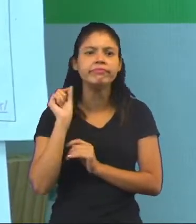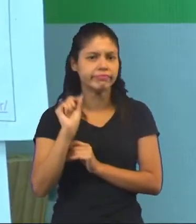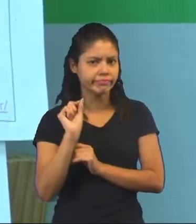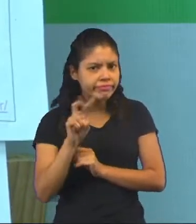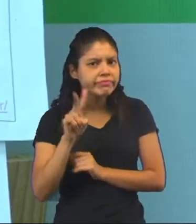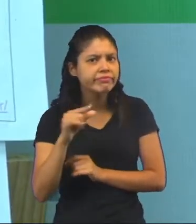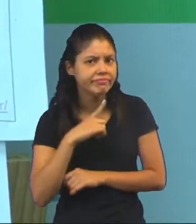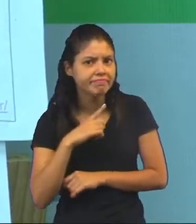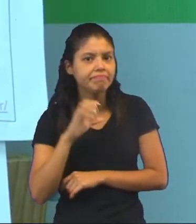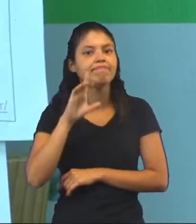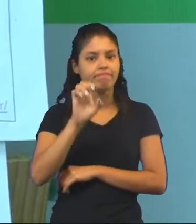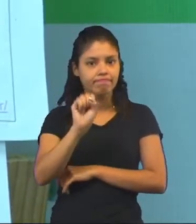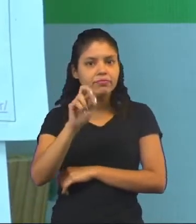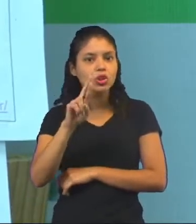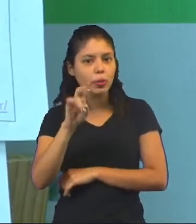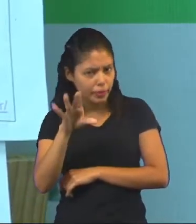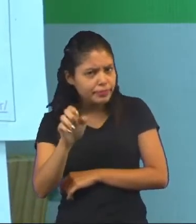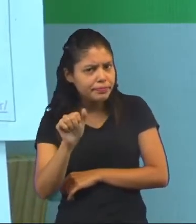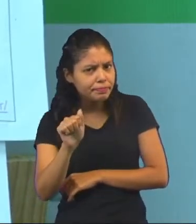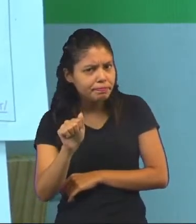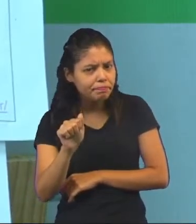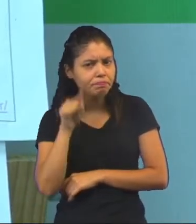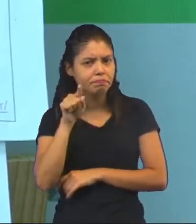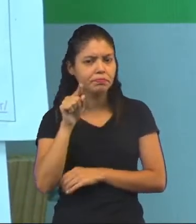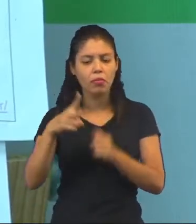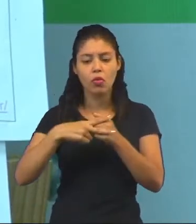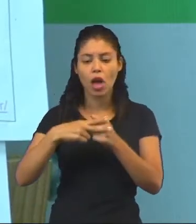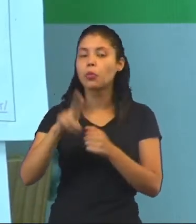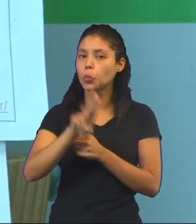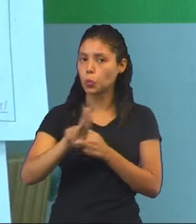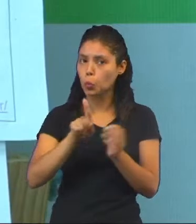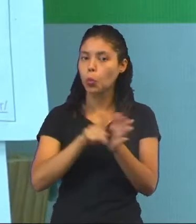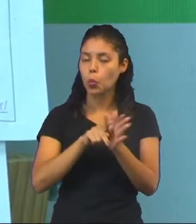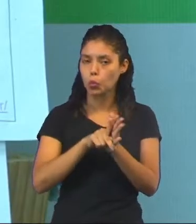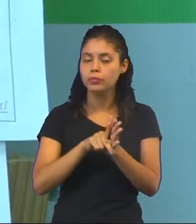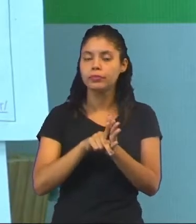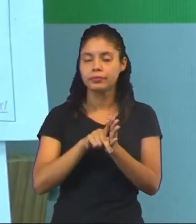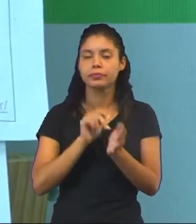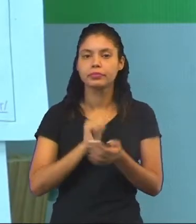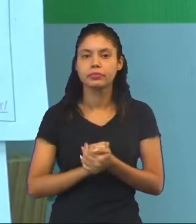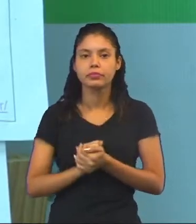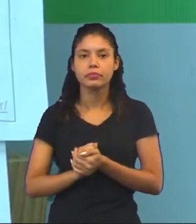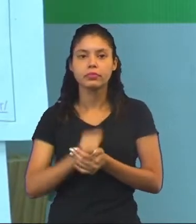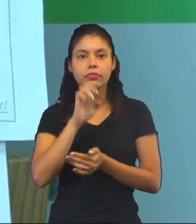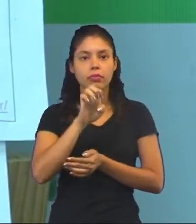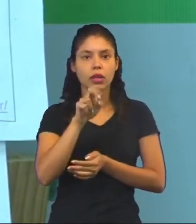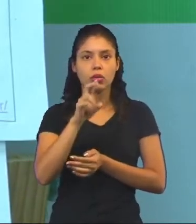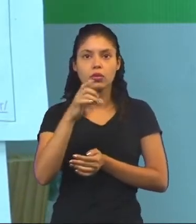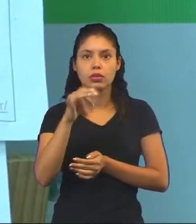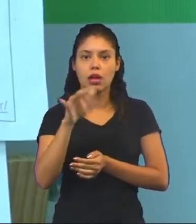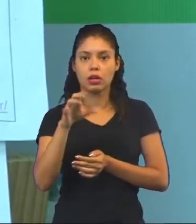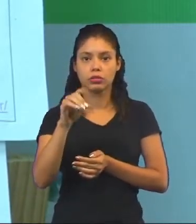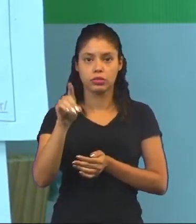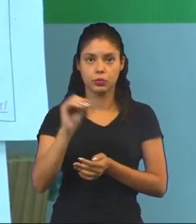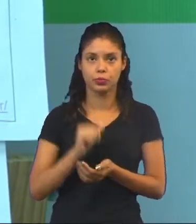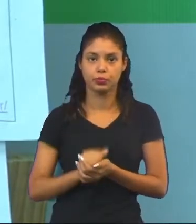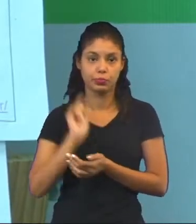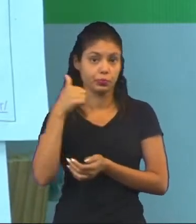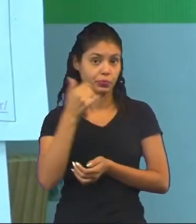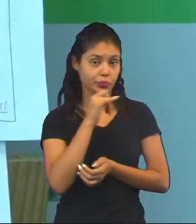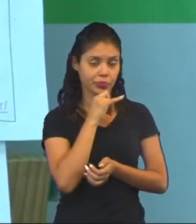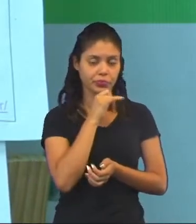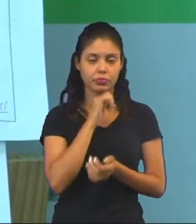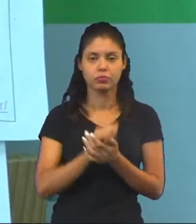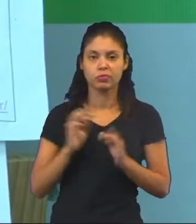de sobremesa? Por isso que esse verbo, especificamente, eu chamo de verbo de enunciação, tá? Olha outro